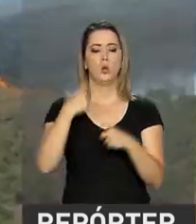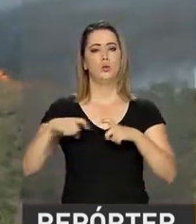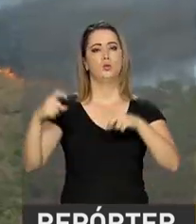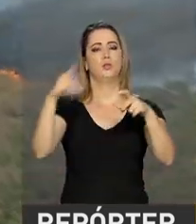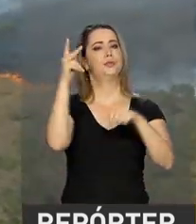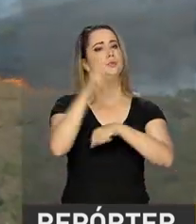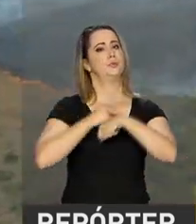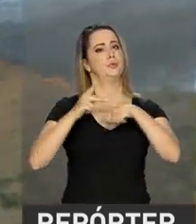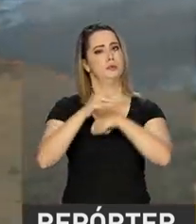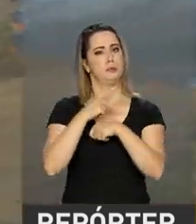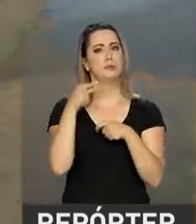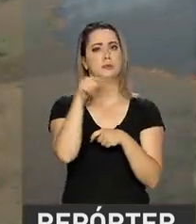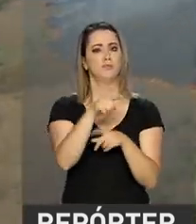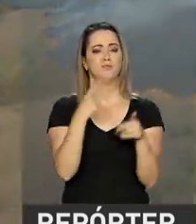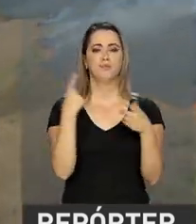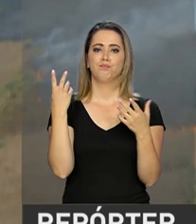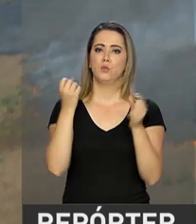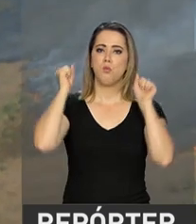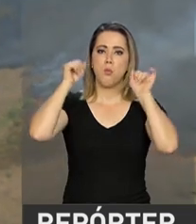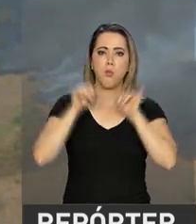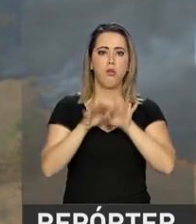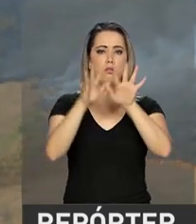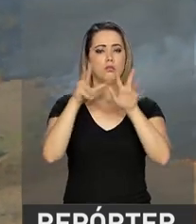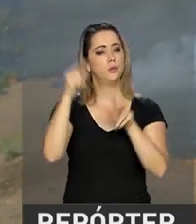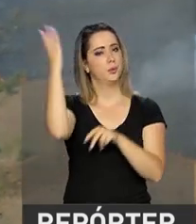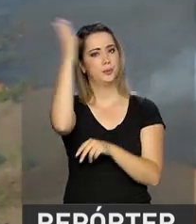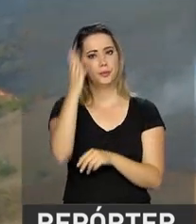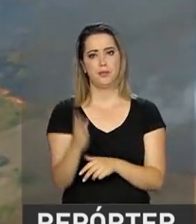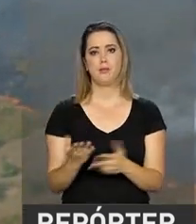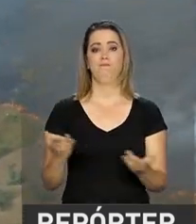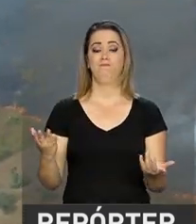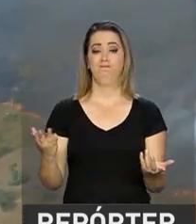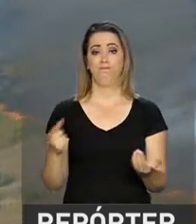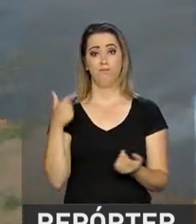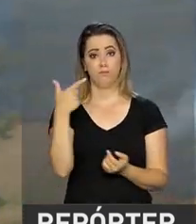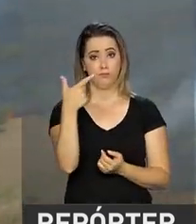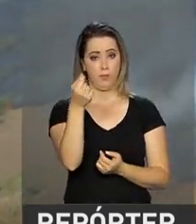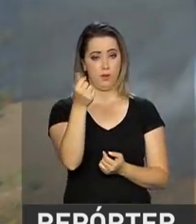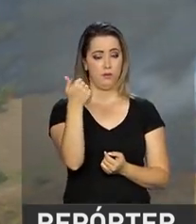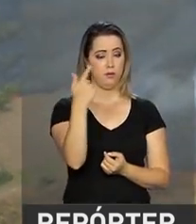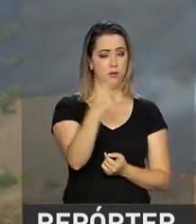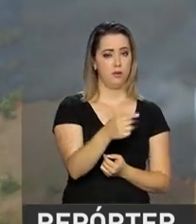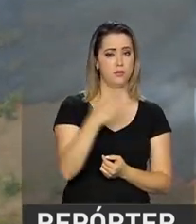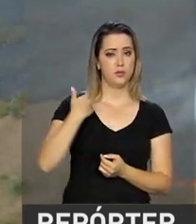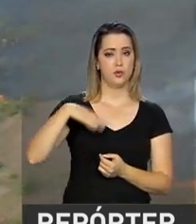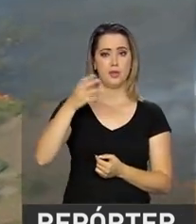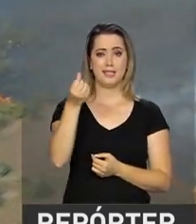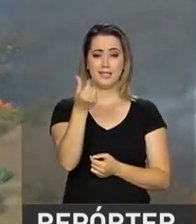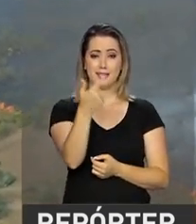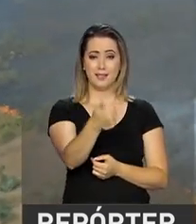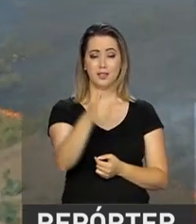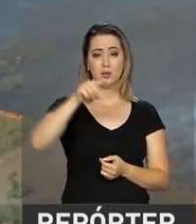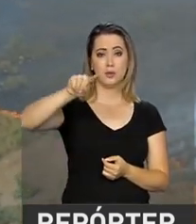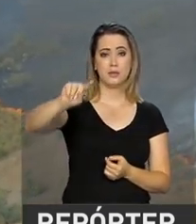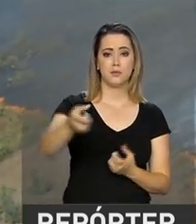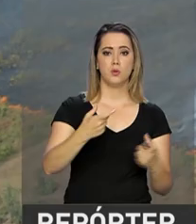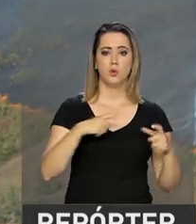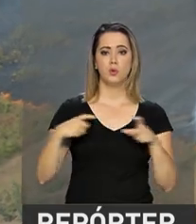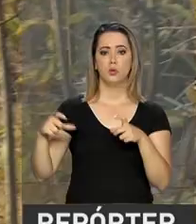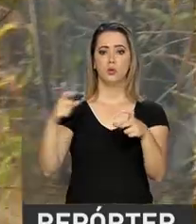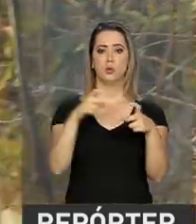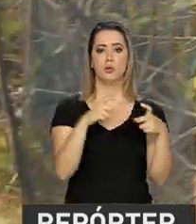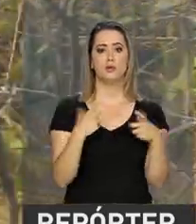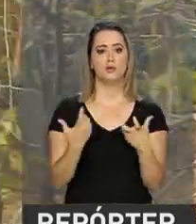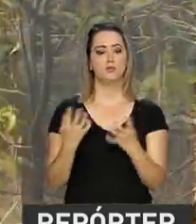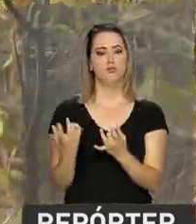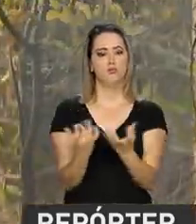eo número de queimadas se multiplica em 2017 já são cerca de 62 mil focos pelo